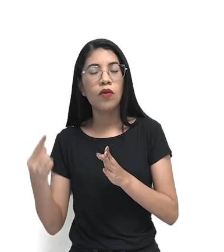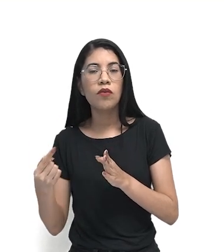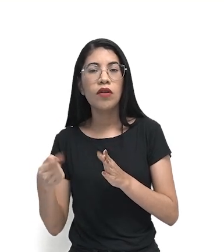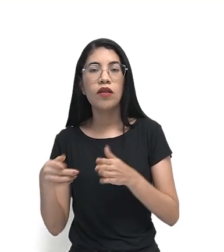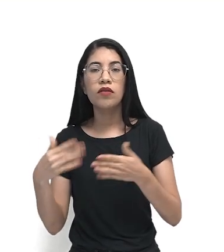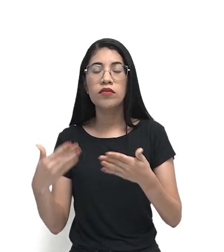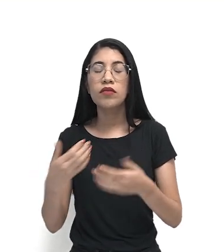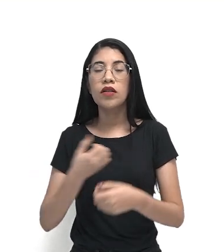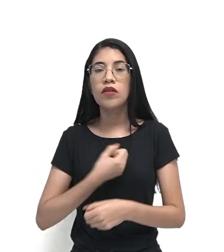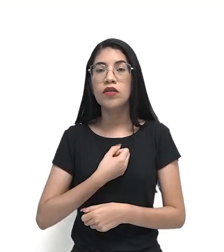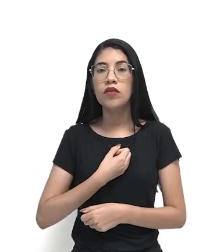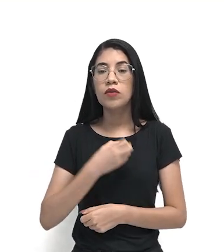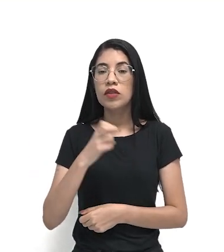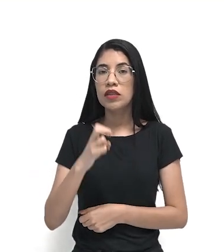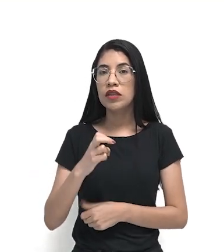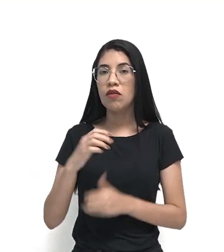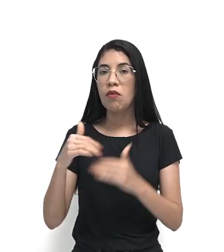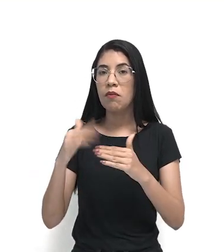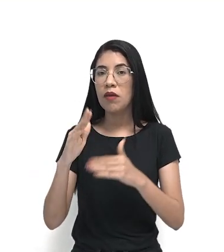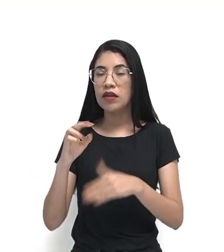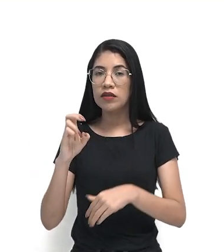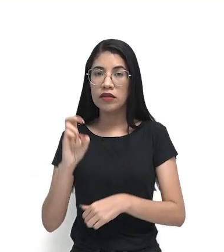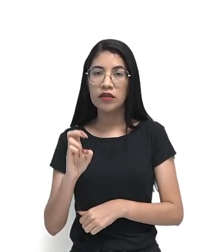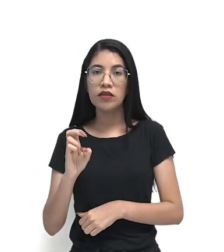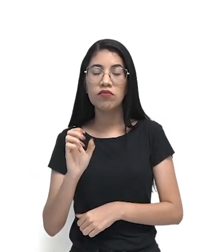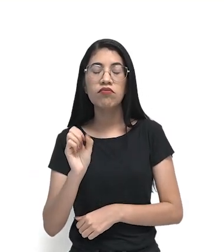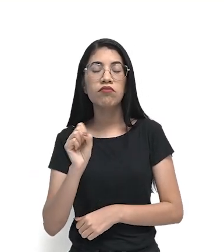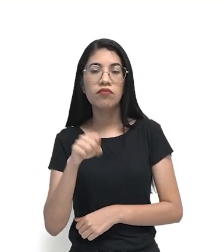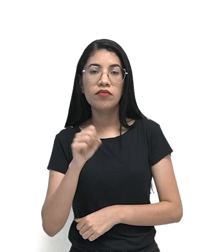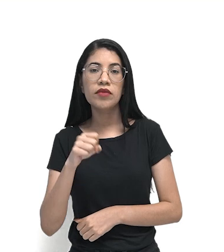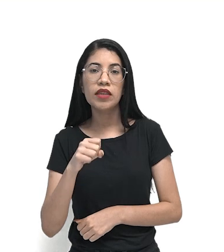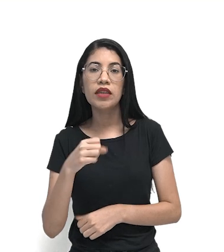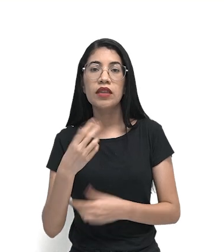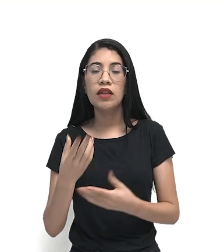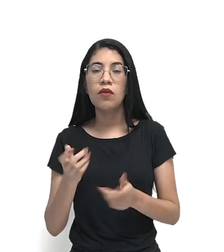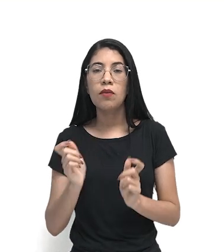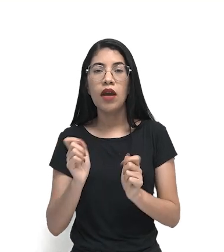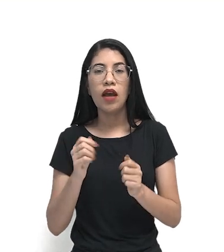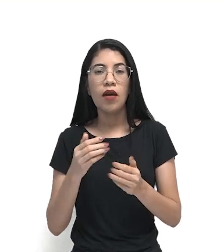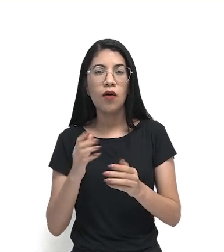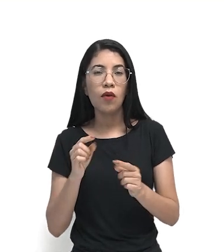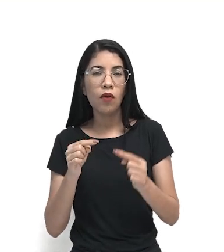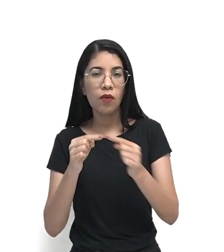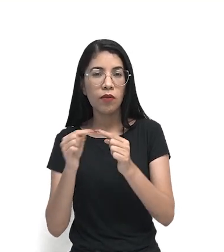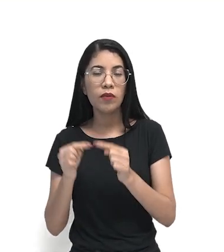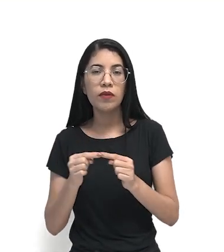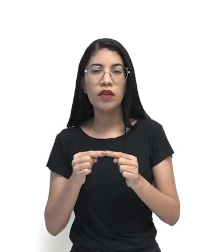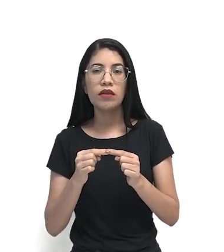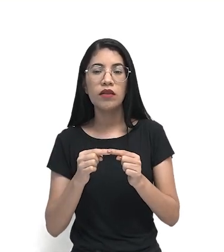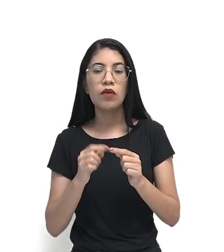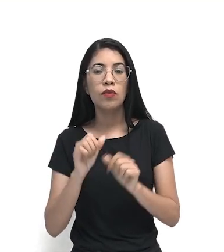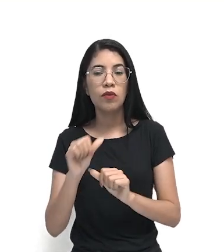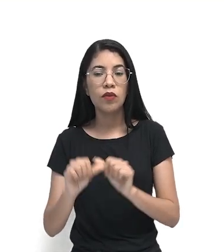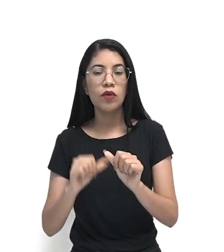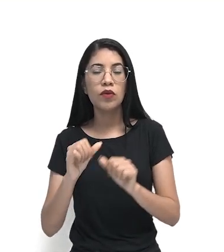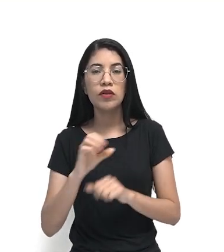um número 5 ou maior que 5? É. Então, para arredondar, eu subo um número aqui, ó,